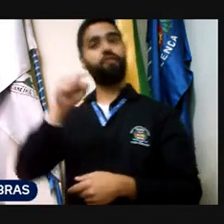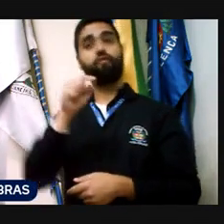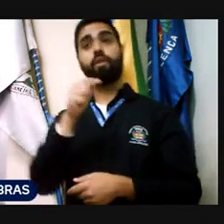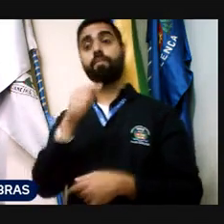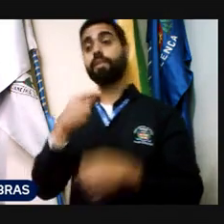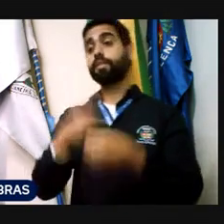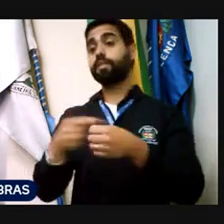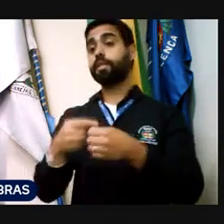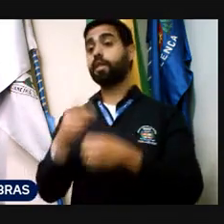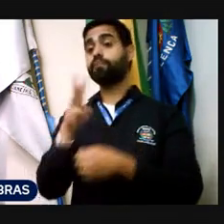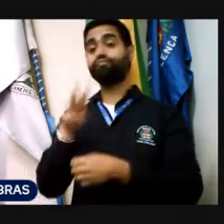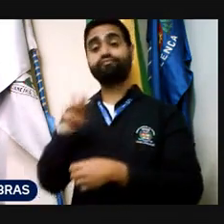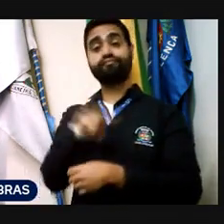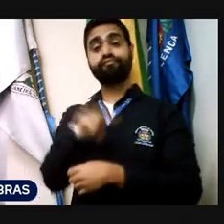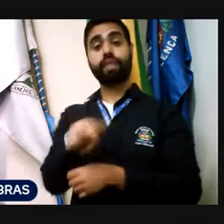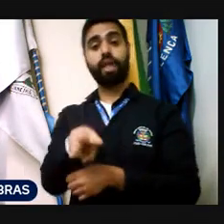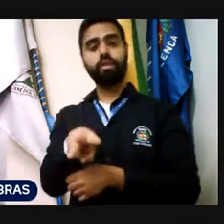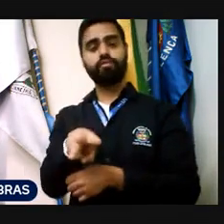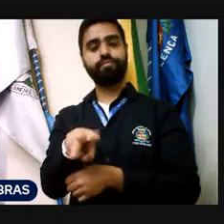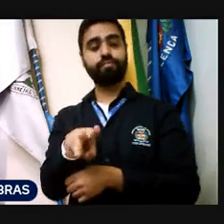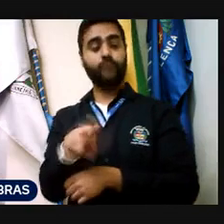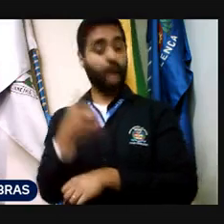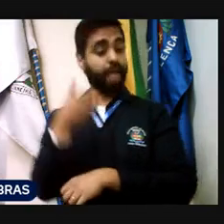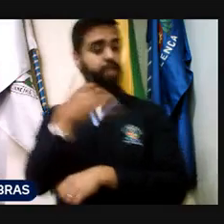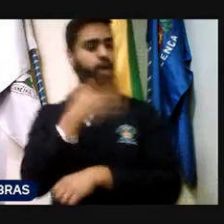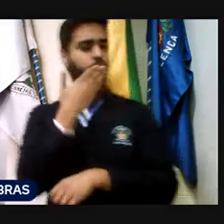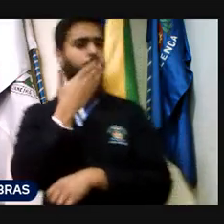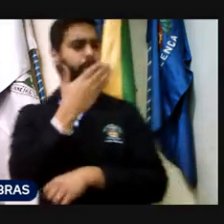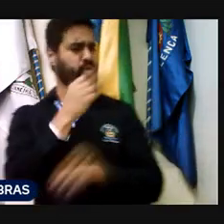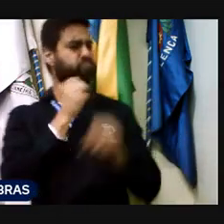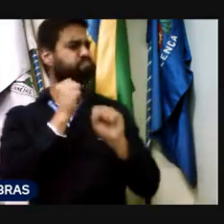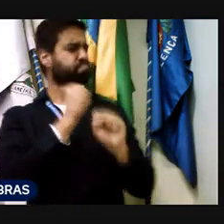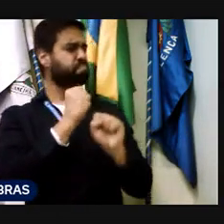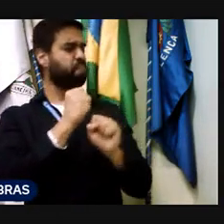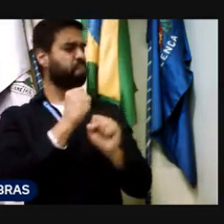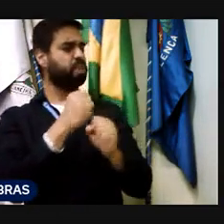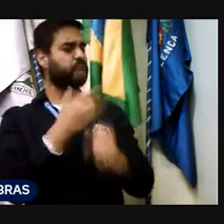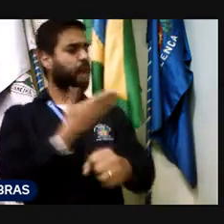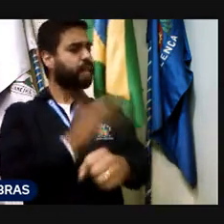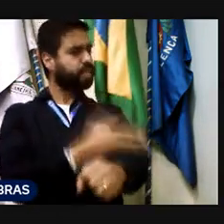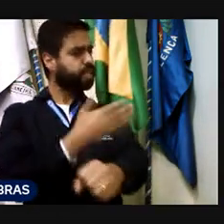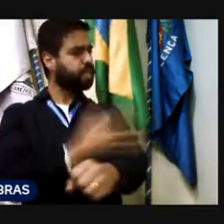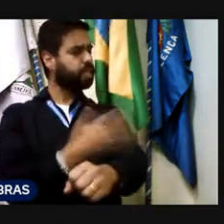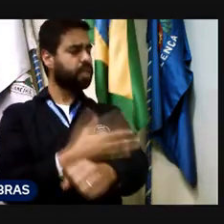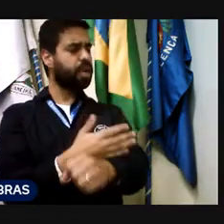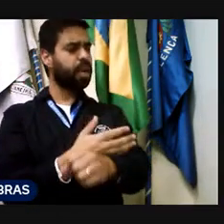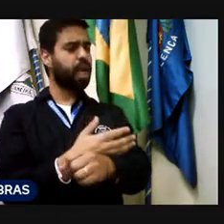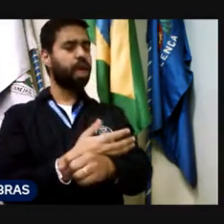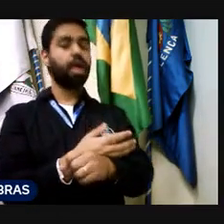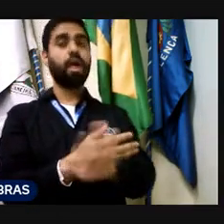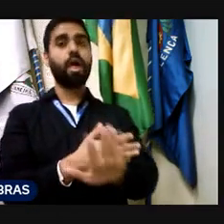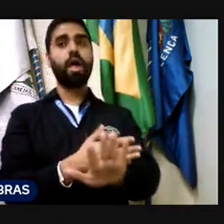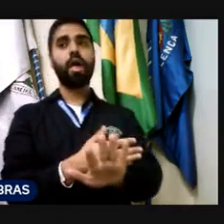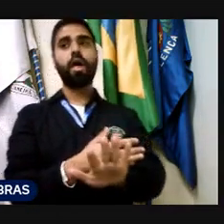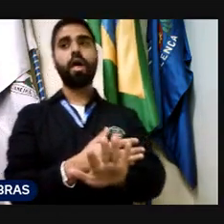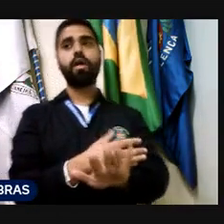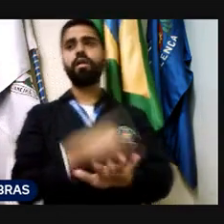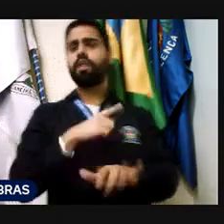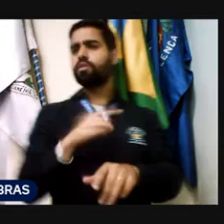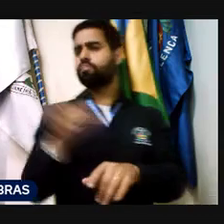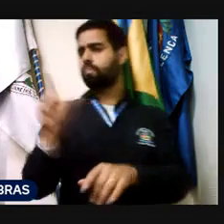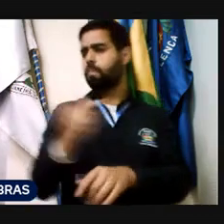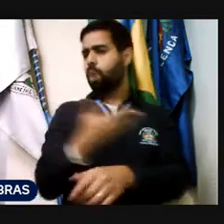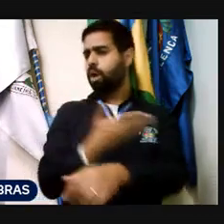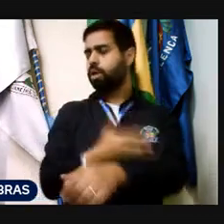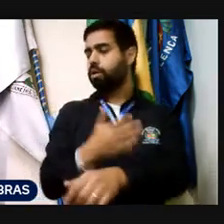de MMA. Ao chegar na referida cidade, pediu uma oportunidade para treinar na ATS Tubarões. E com poucos treinos, percebiam